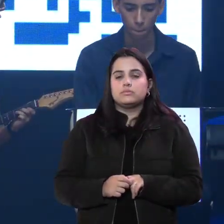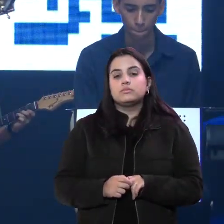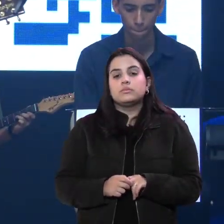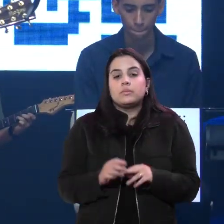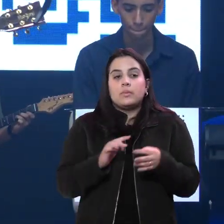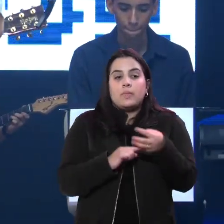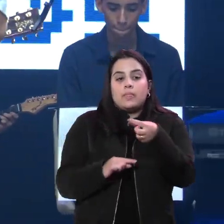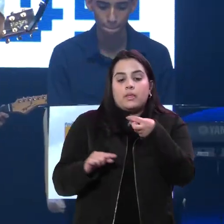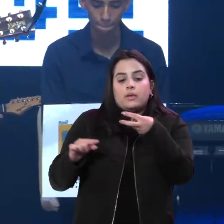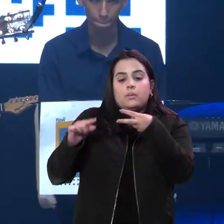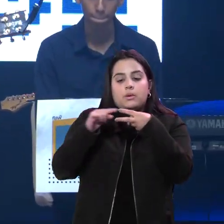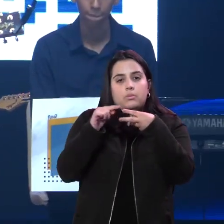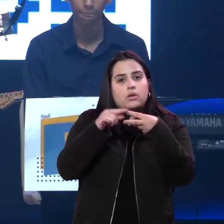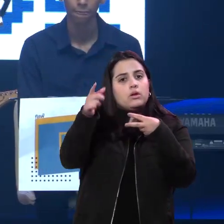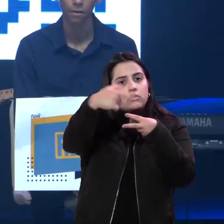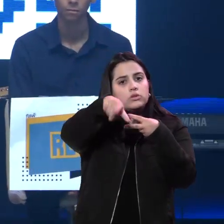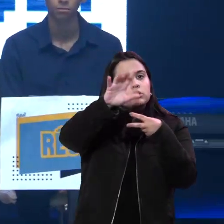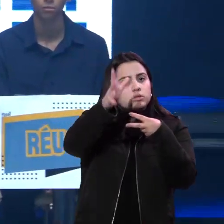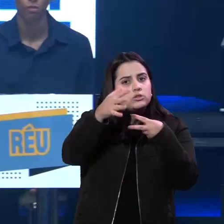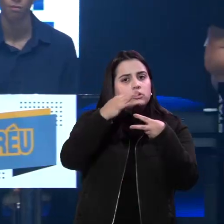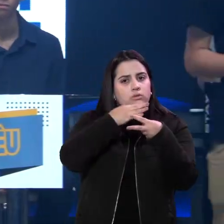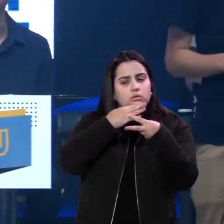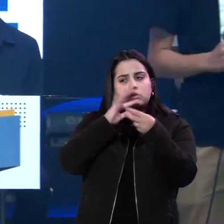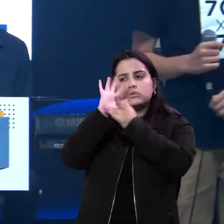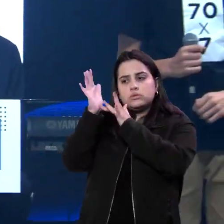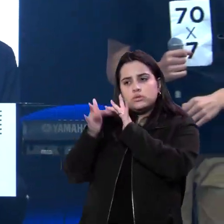Primeiro é para você que já conhece a Jesus.